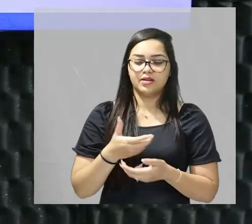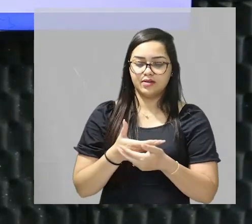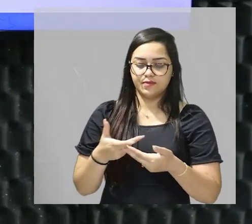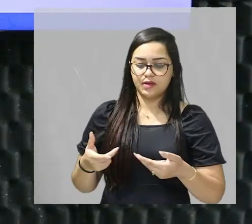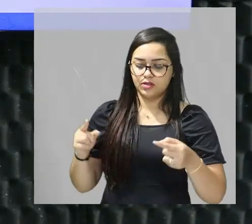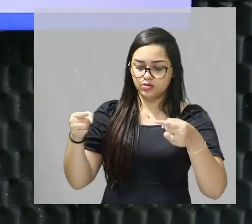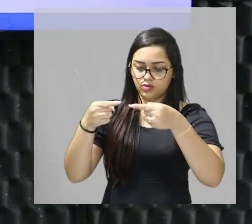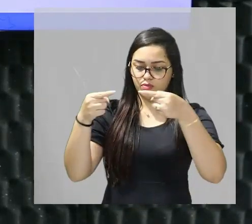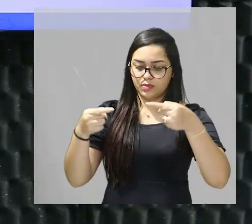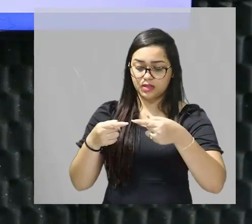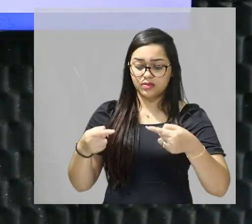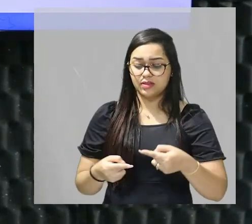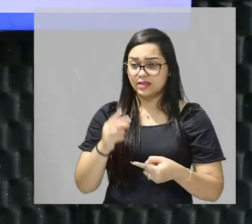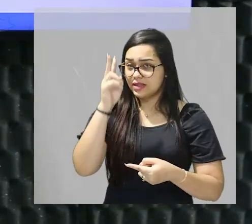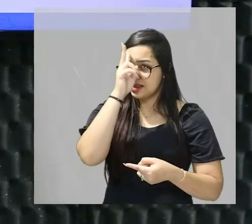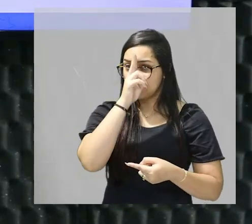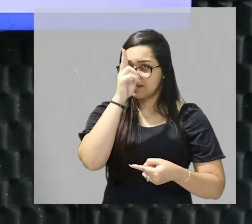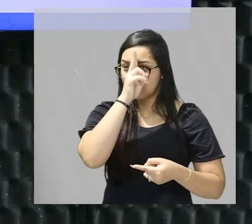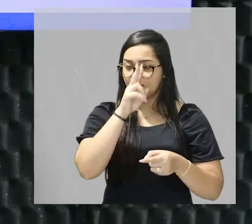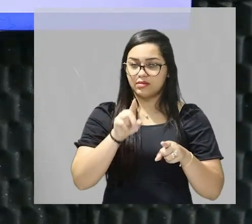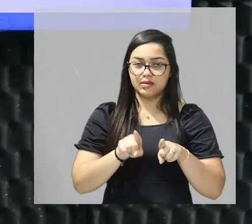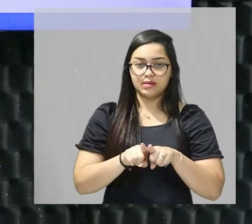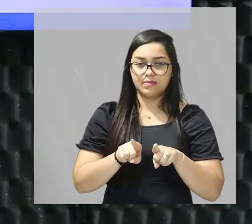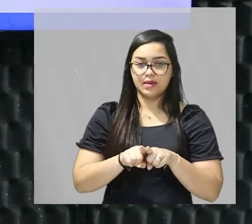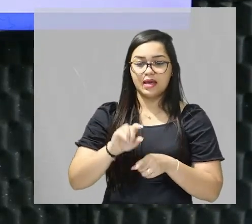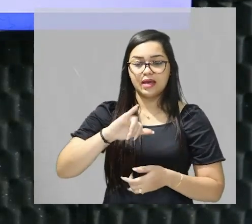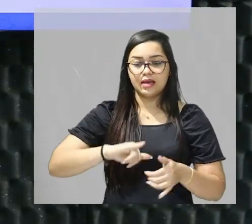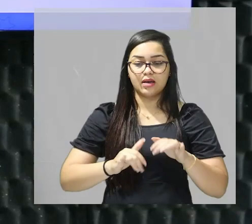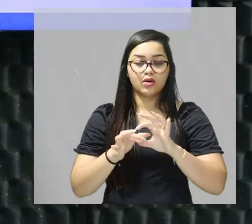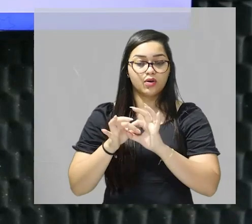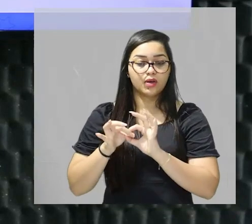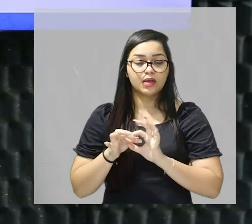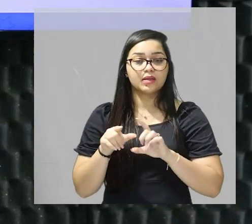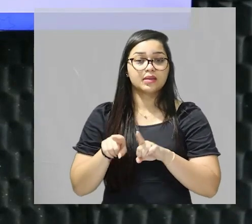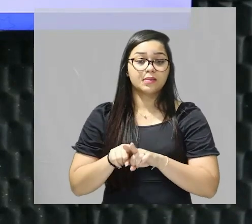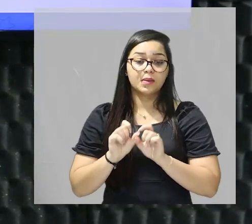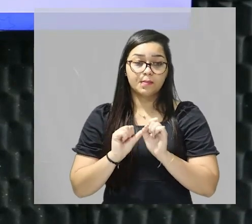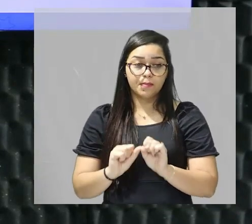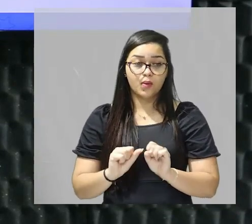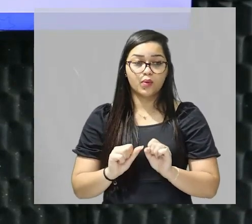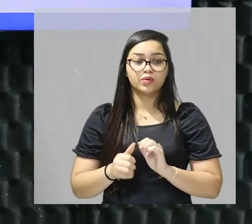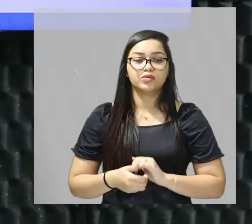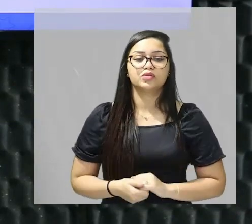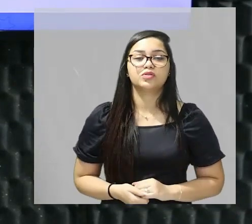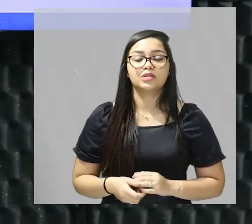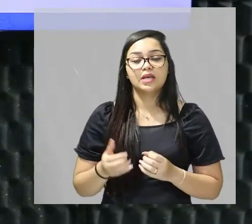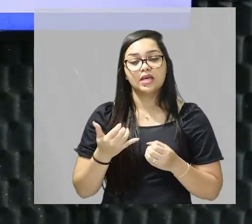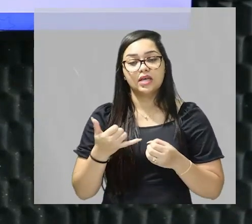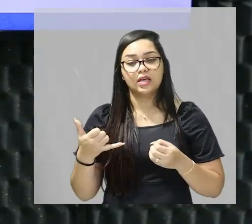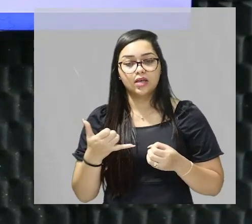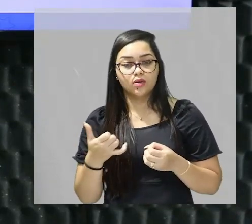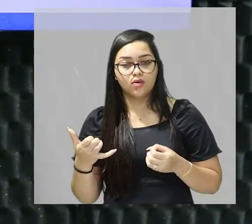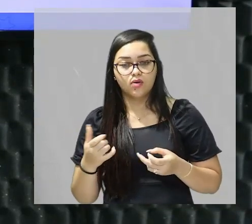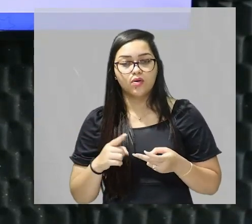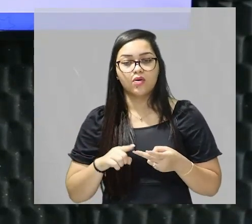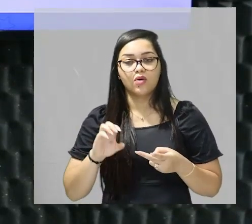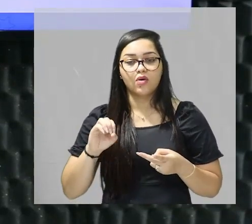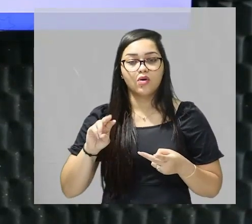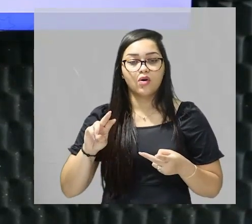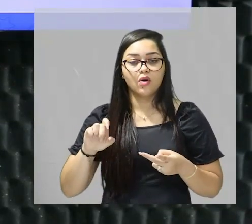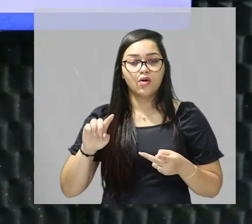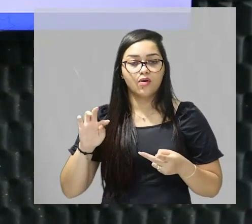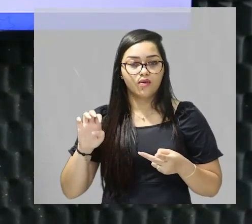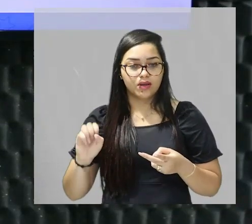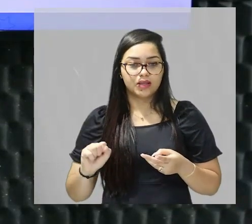combinações. Lembrando que as ligações químicas, certo? Podem ser ligações iônicas, ligações covalentes